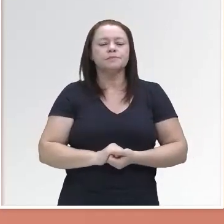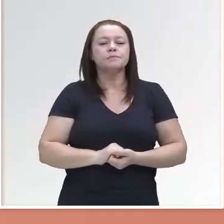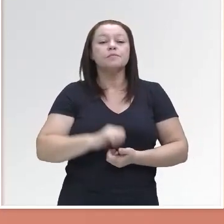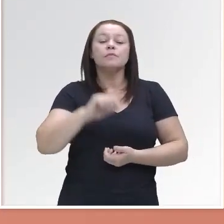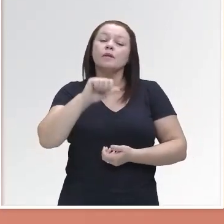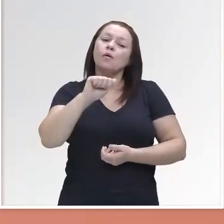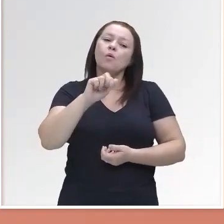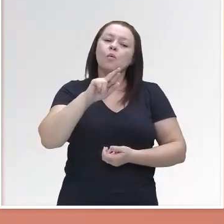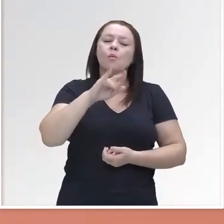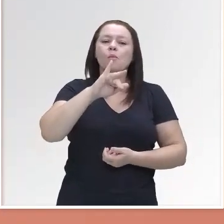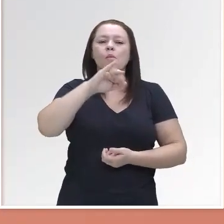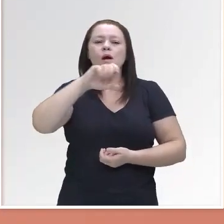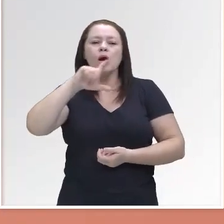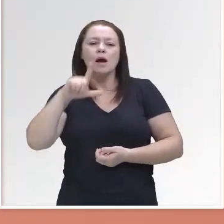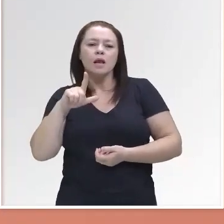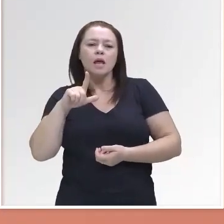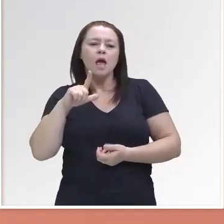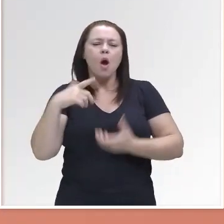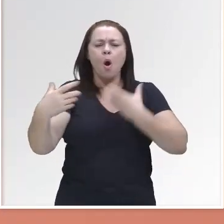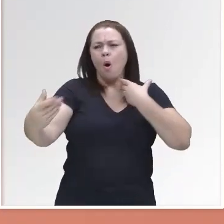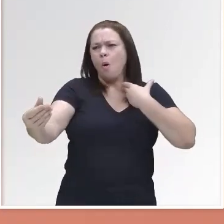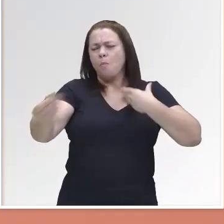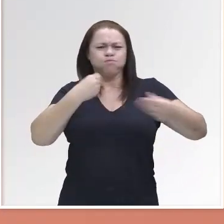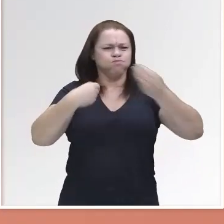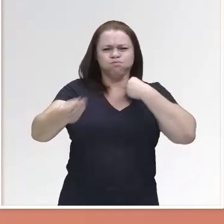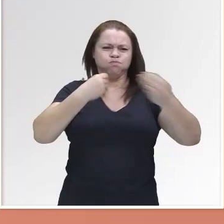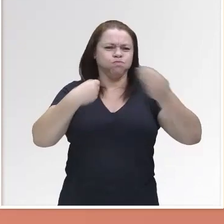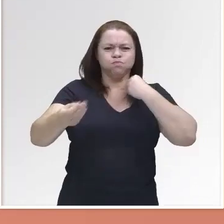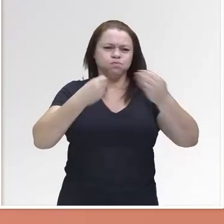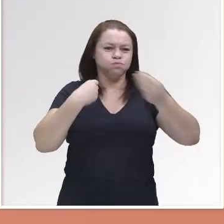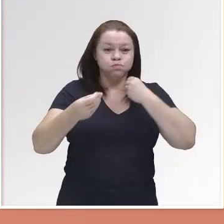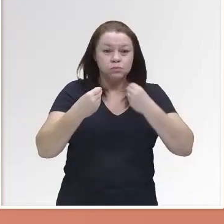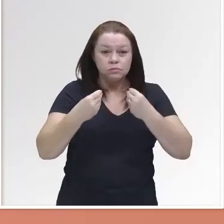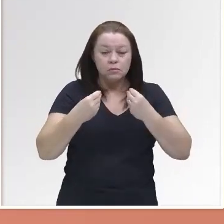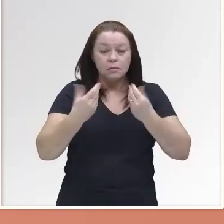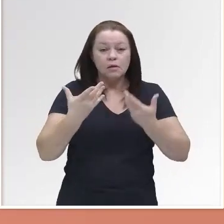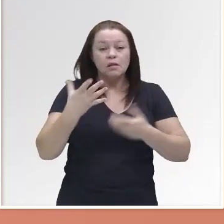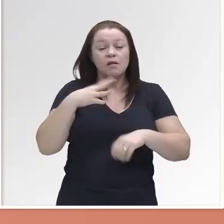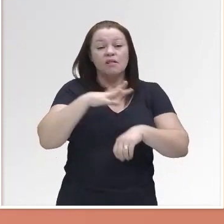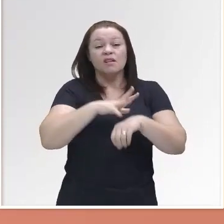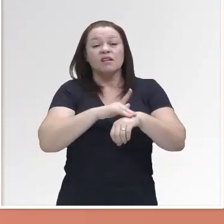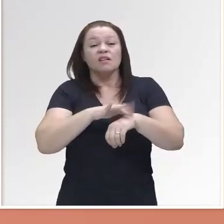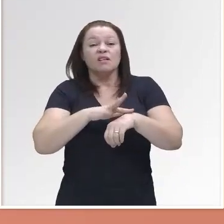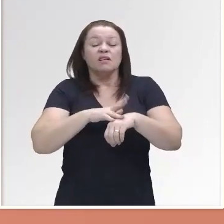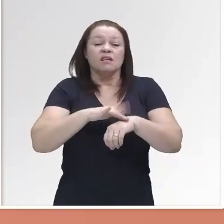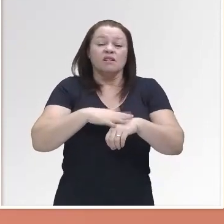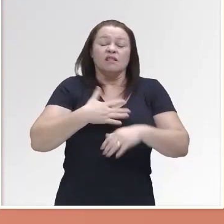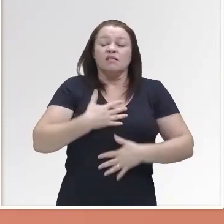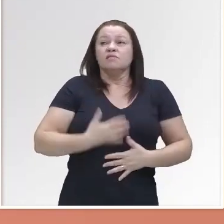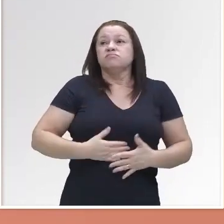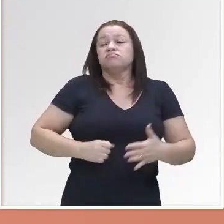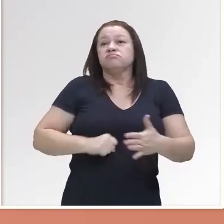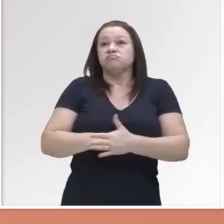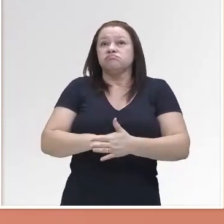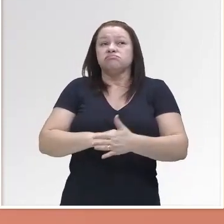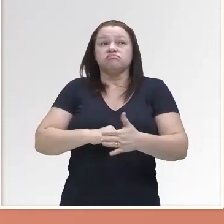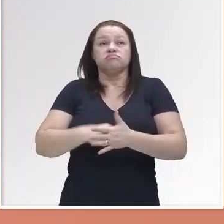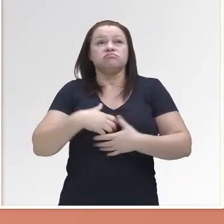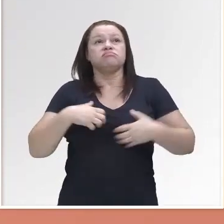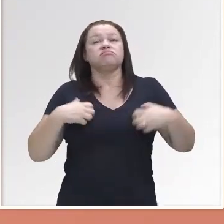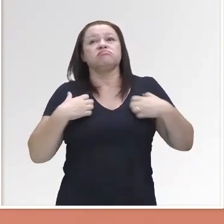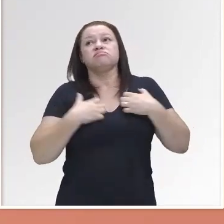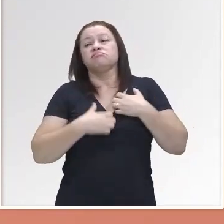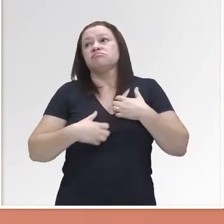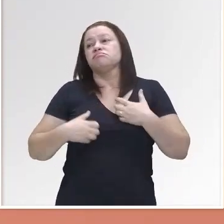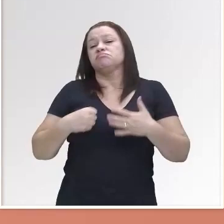Ou será que Ariel comeu muito e estava doente, passando mal no